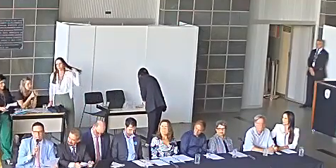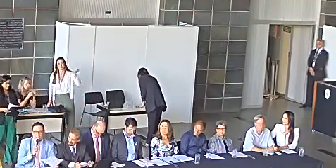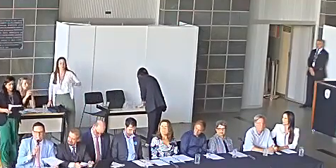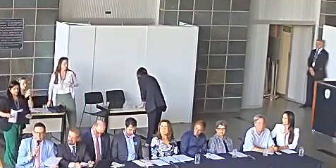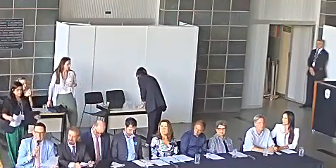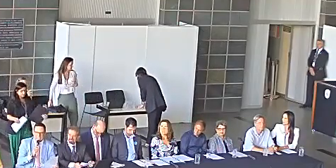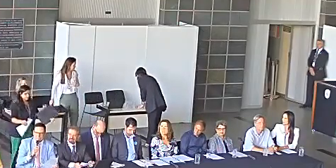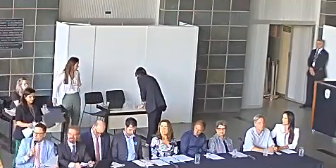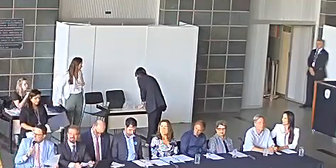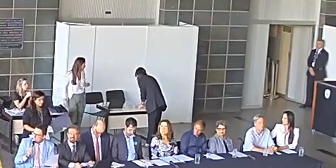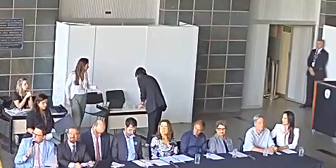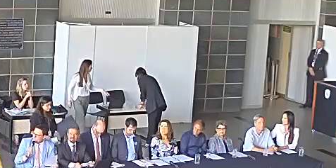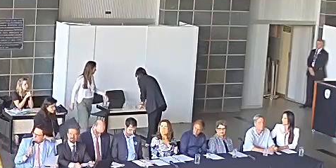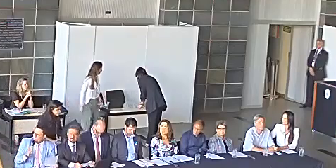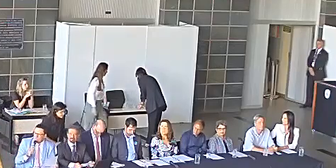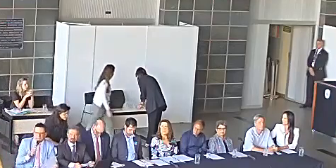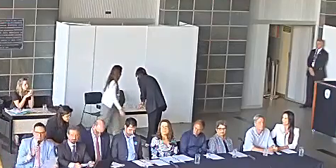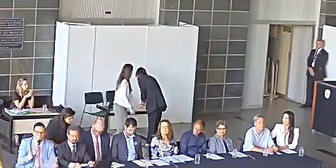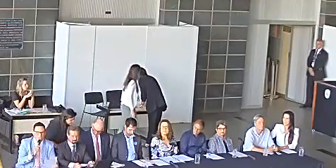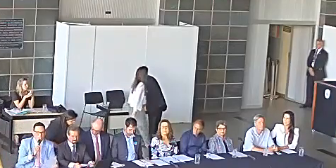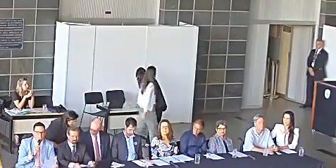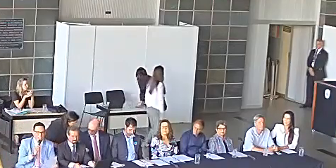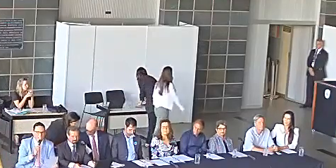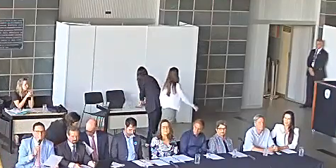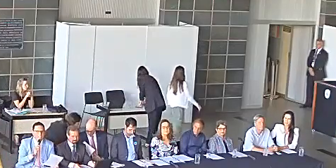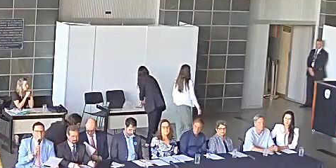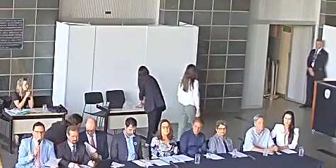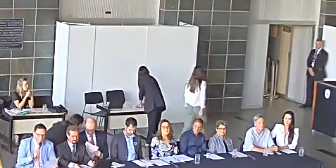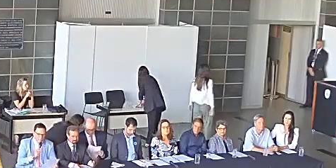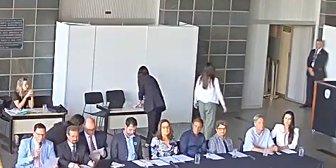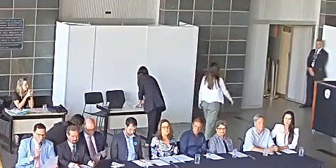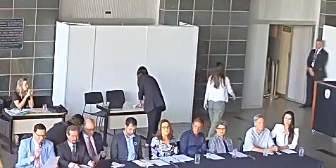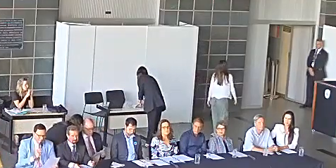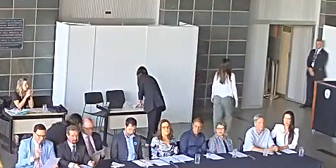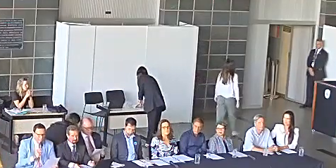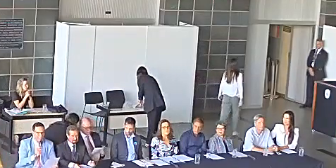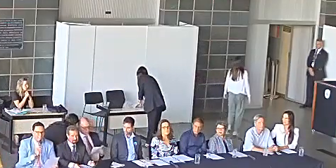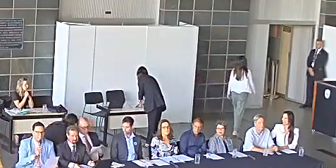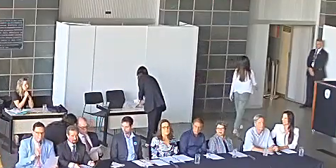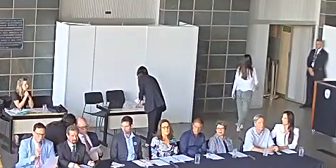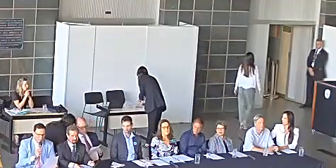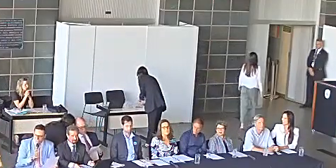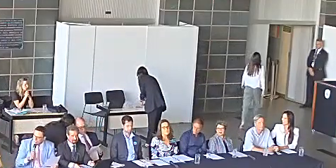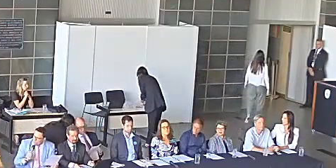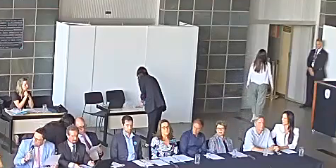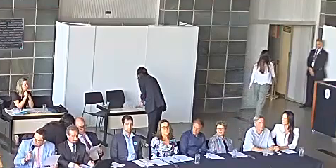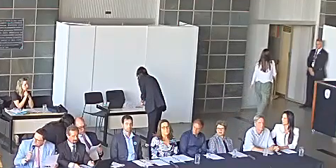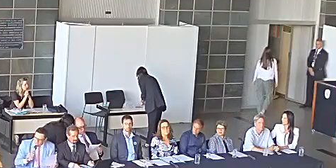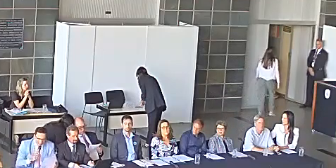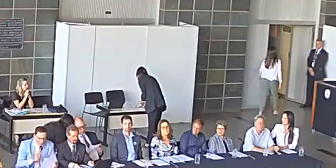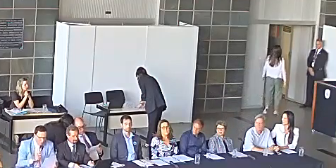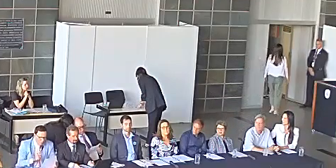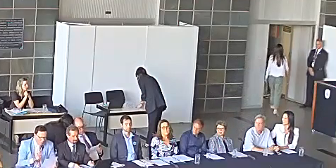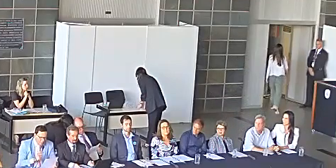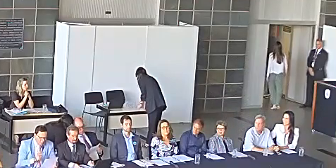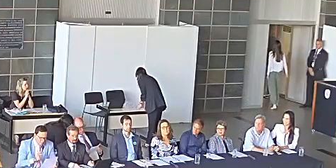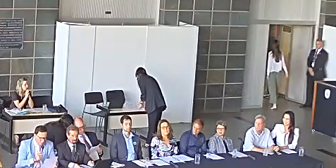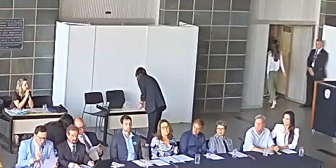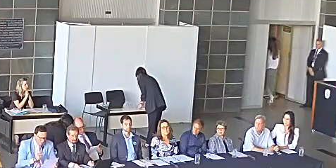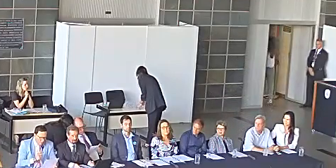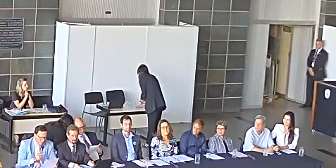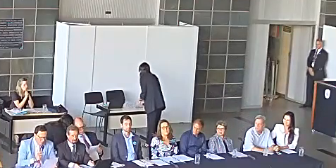mesma vai dar aqui no final. Ela pediu para eu falar, mas eu disse a ela que ela mesma vai trazer essa notícia. Obrigado, Denise, é